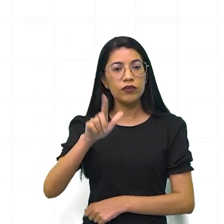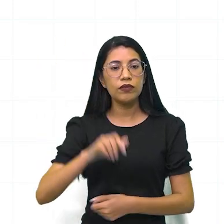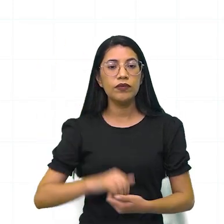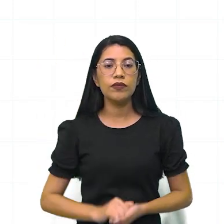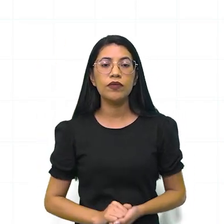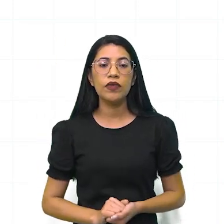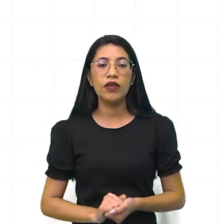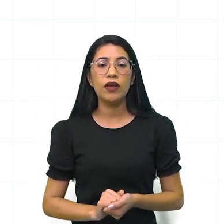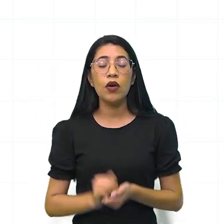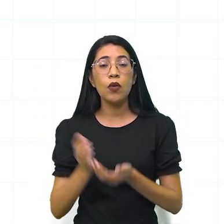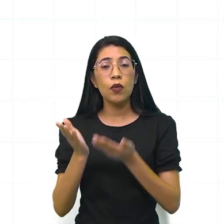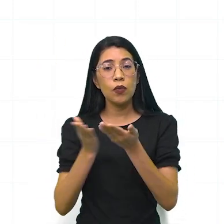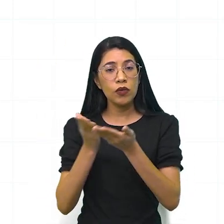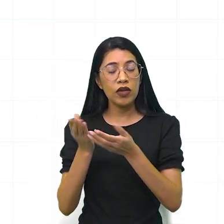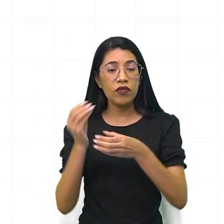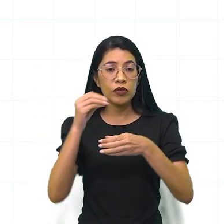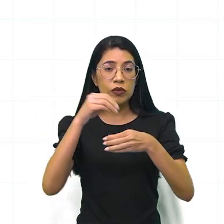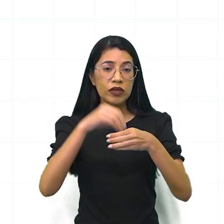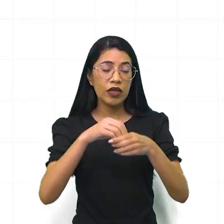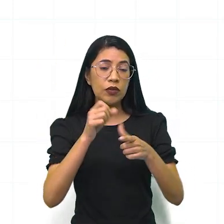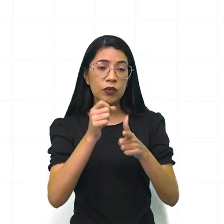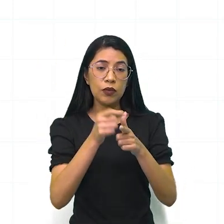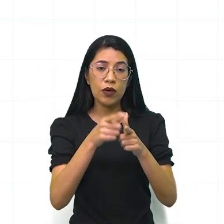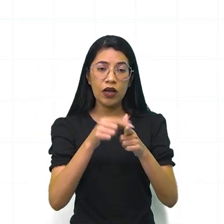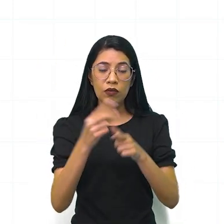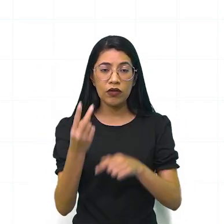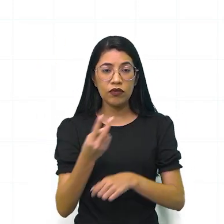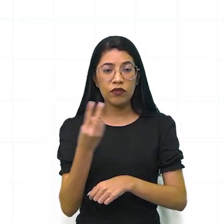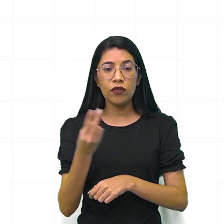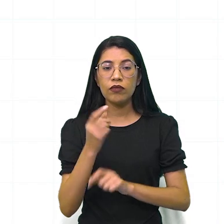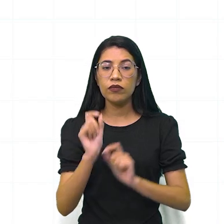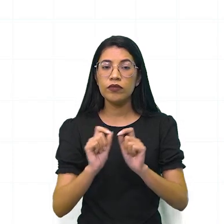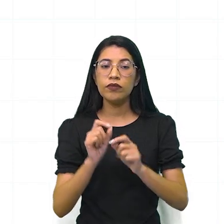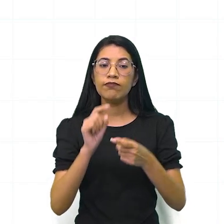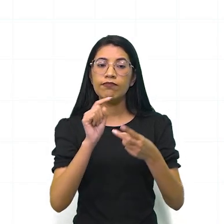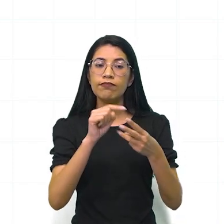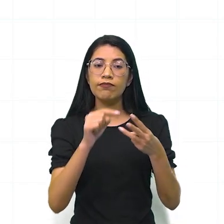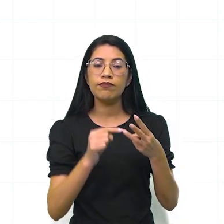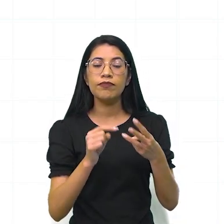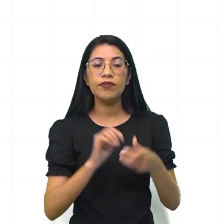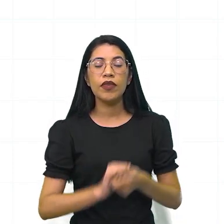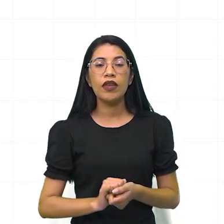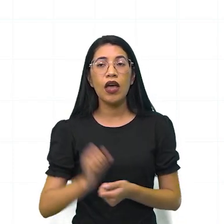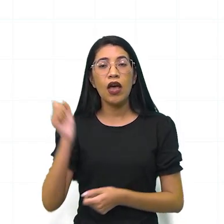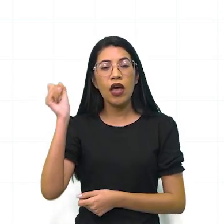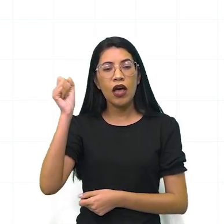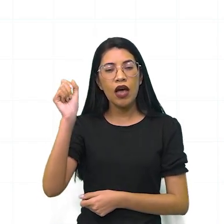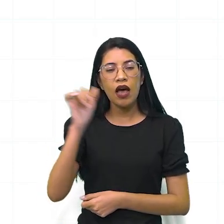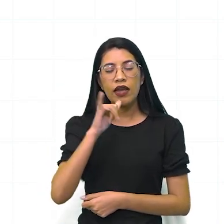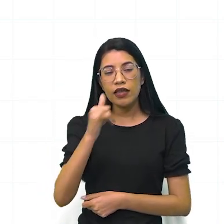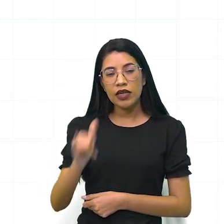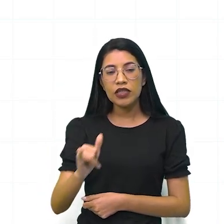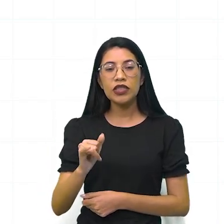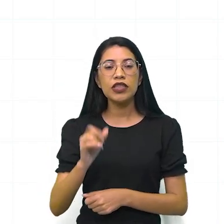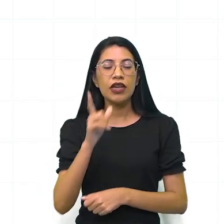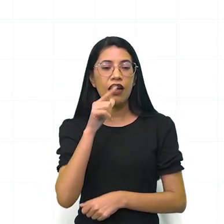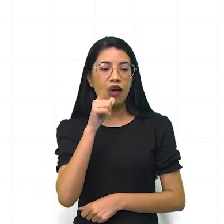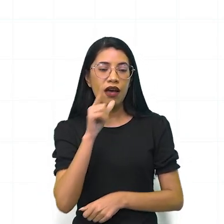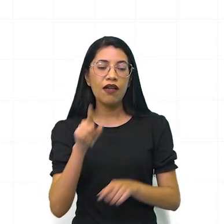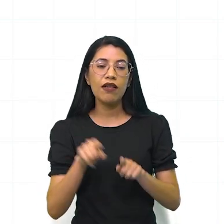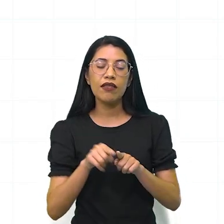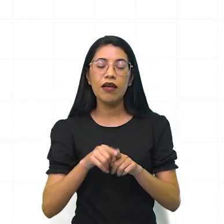estão incluídos com o aluguel do imóvel são a luz, o gás e a água. Quanto